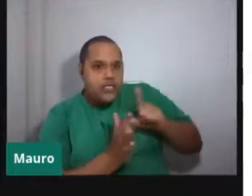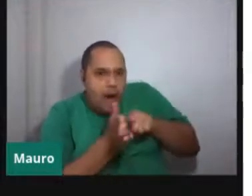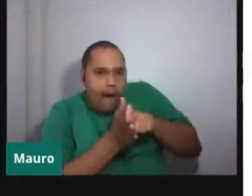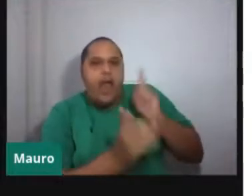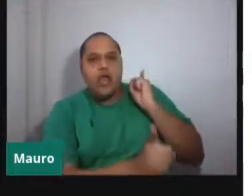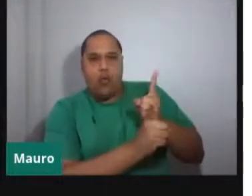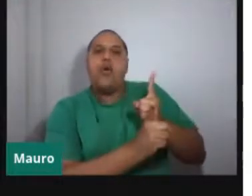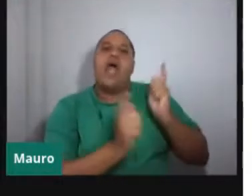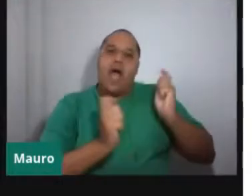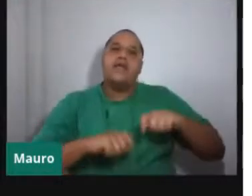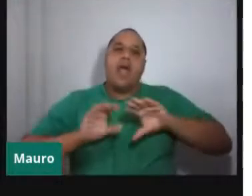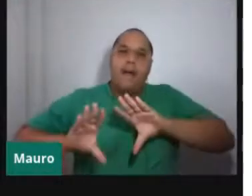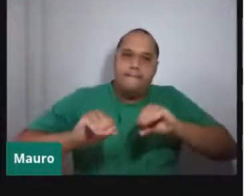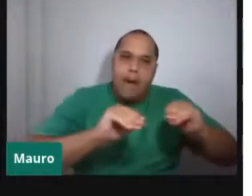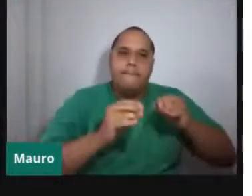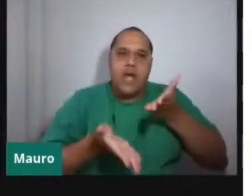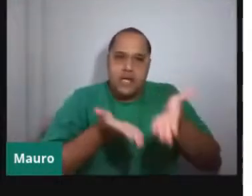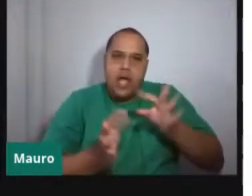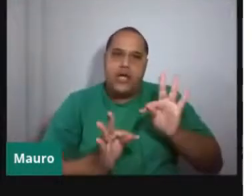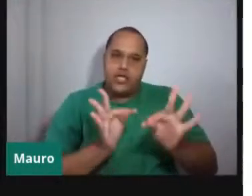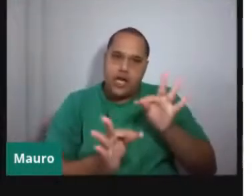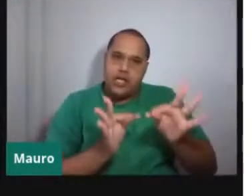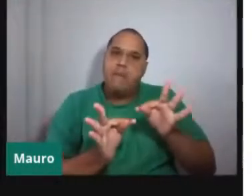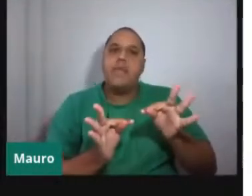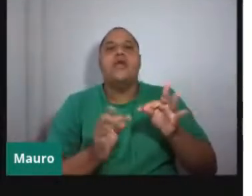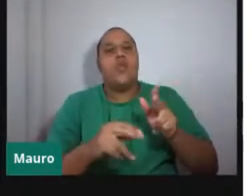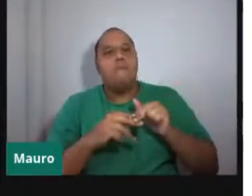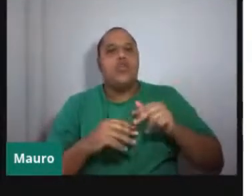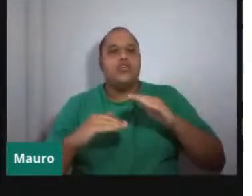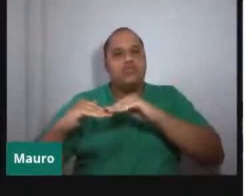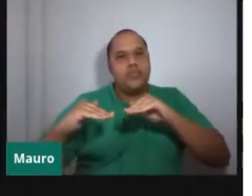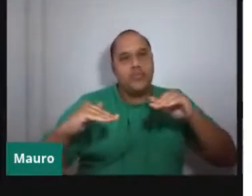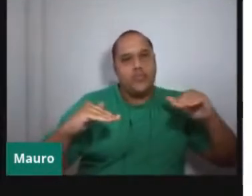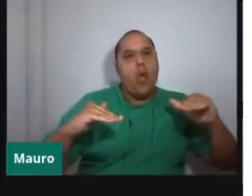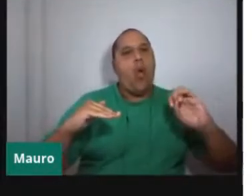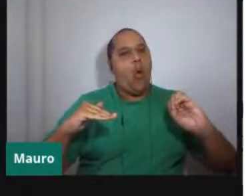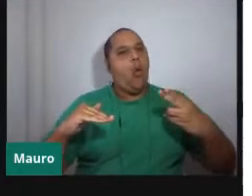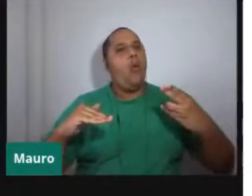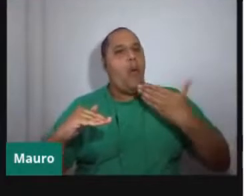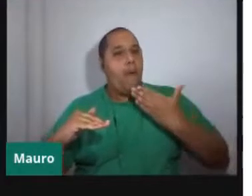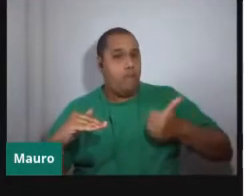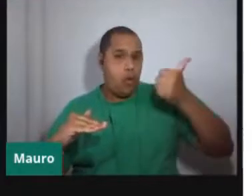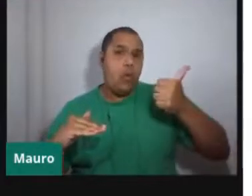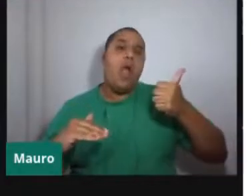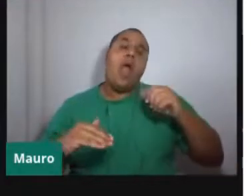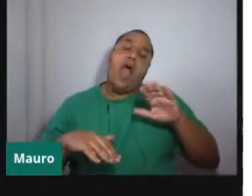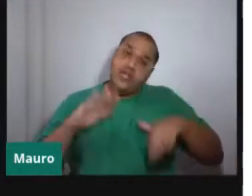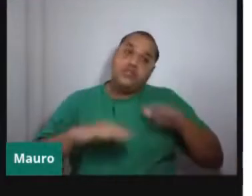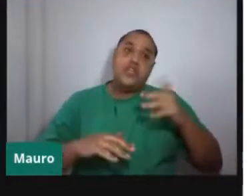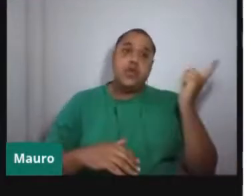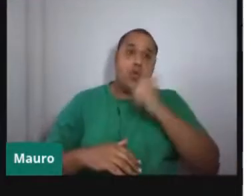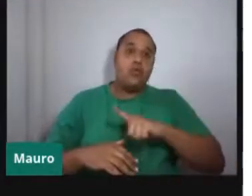uma intervenção precoce também, que pode estabilizar, melhorar os sintomas ou até impedir